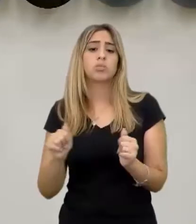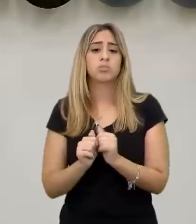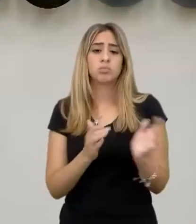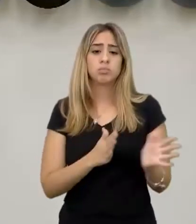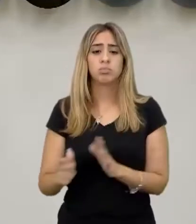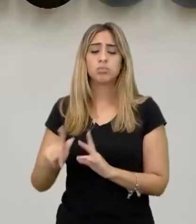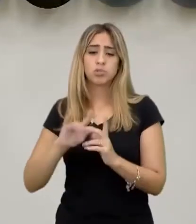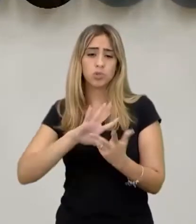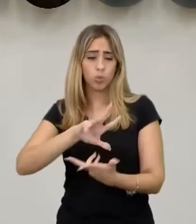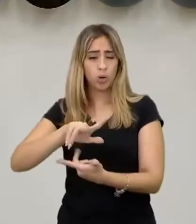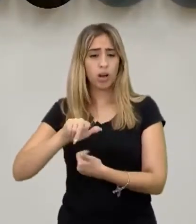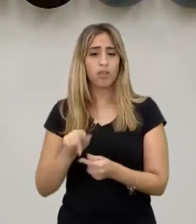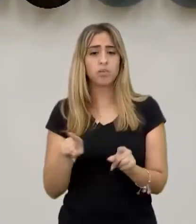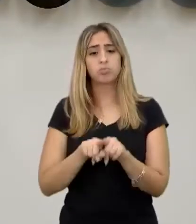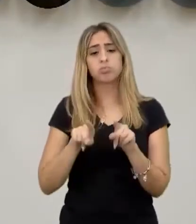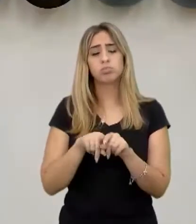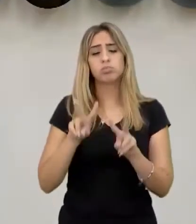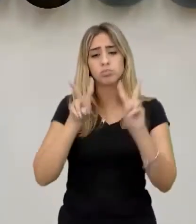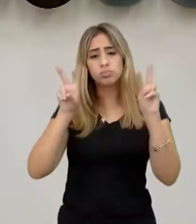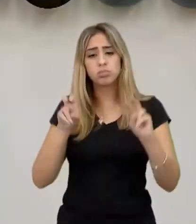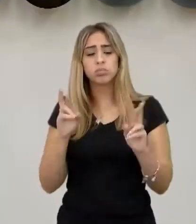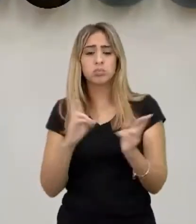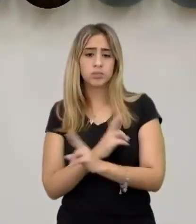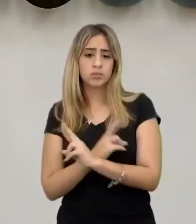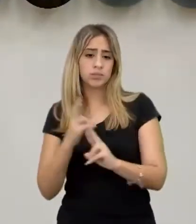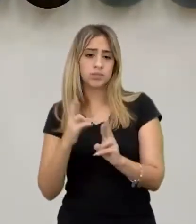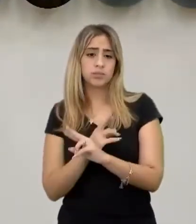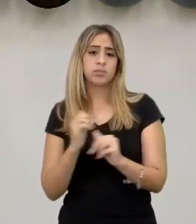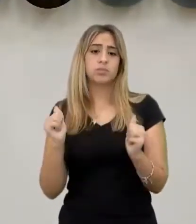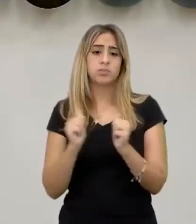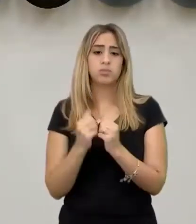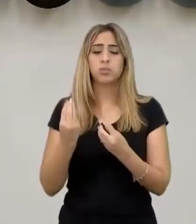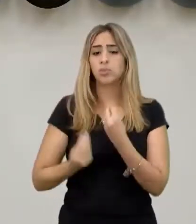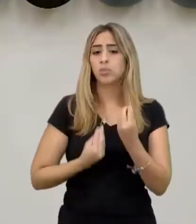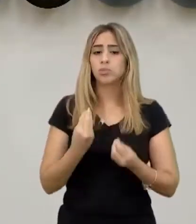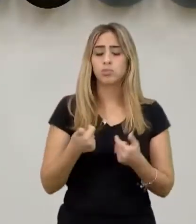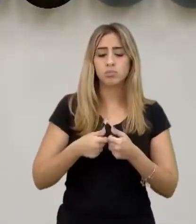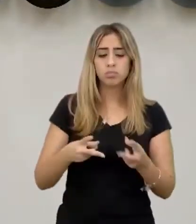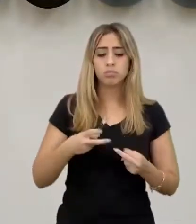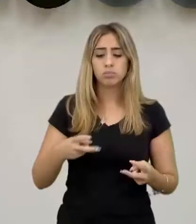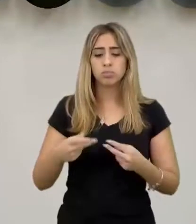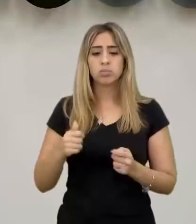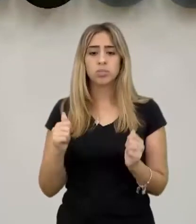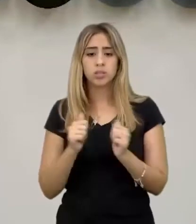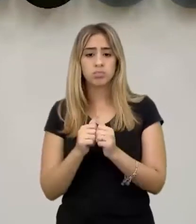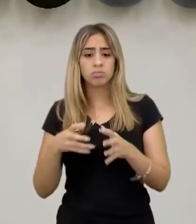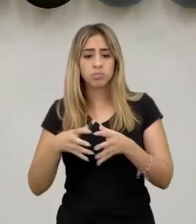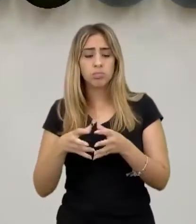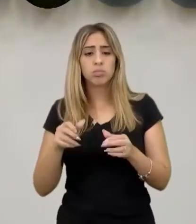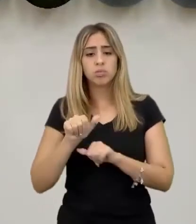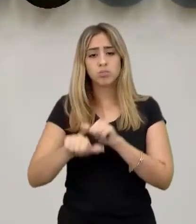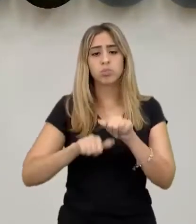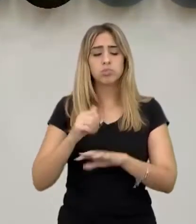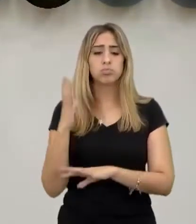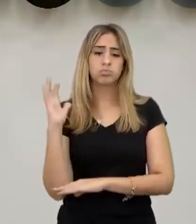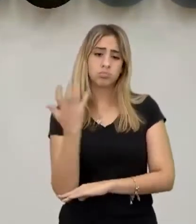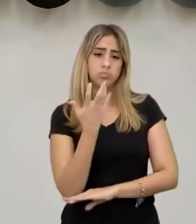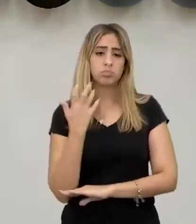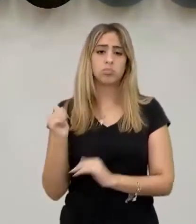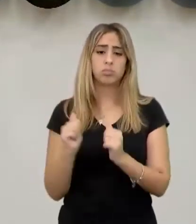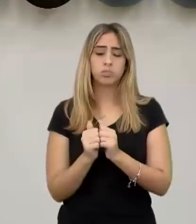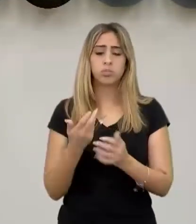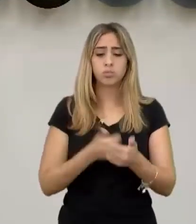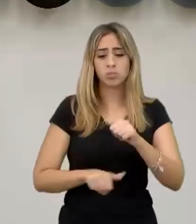espaço geográfico, aos aspectos relacionados como o consumo está associado com a transformação da natureza, com